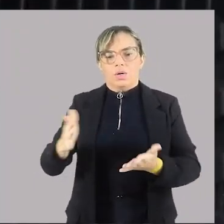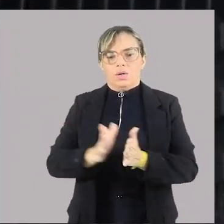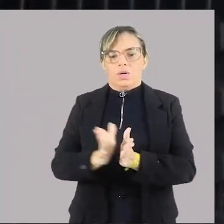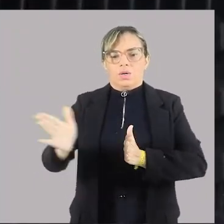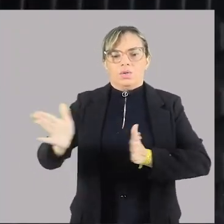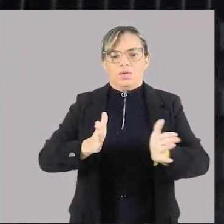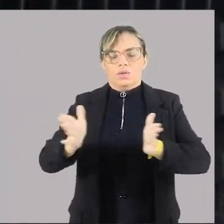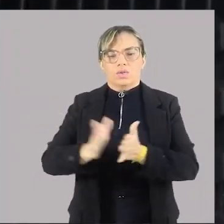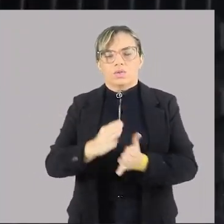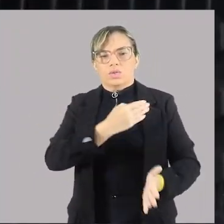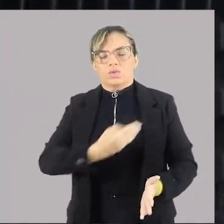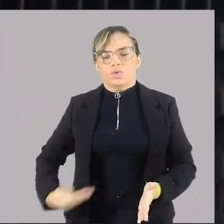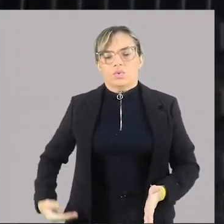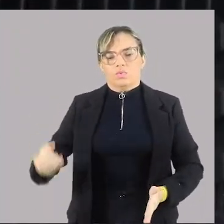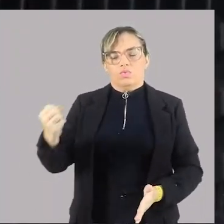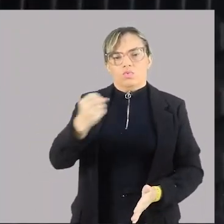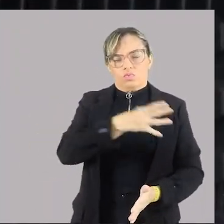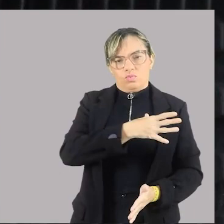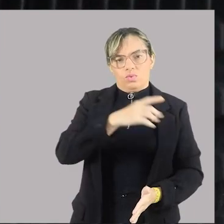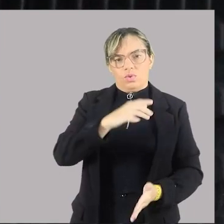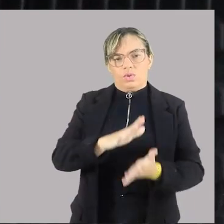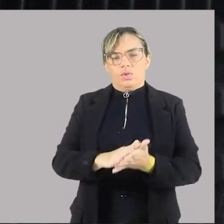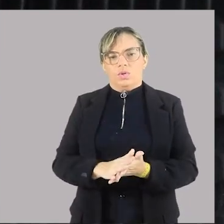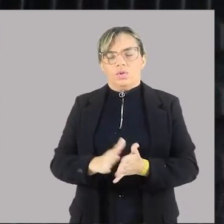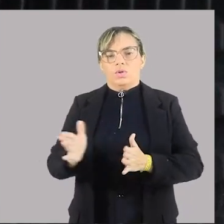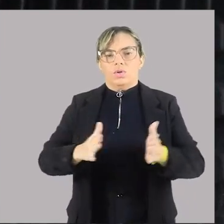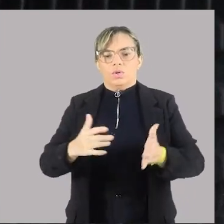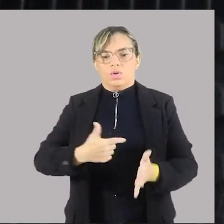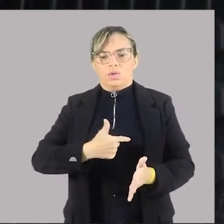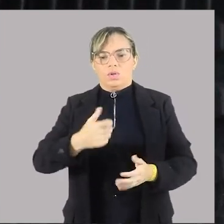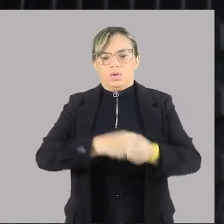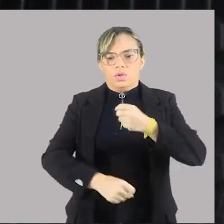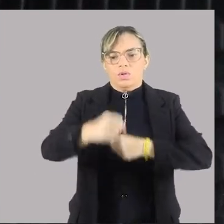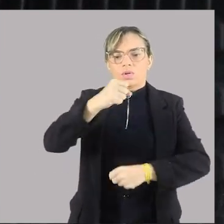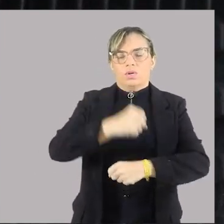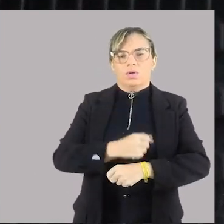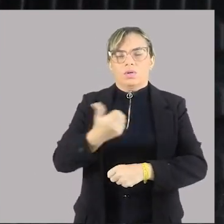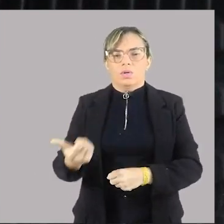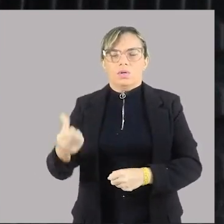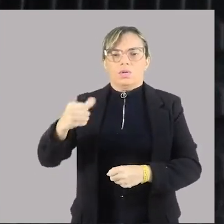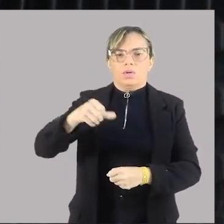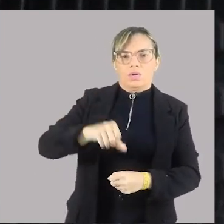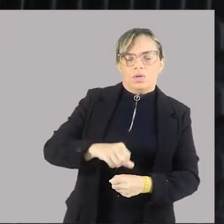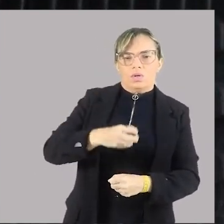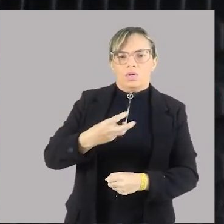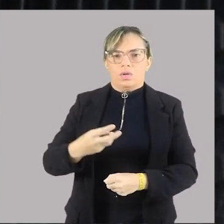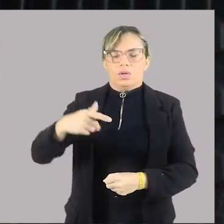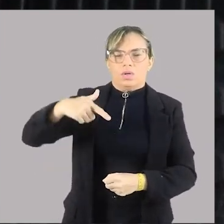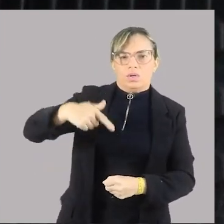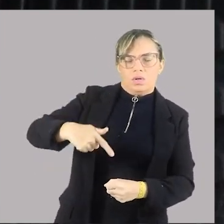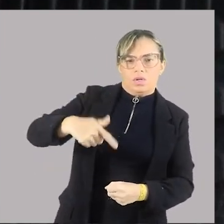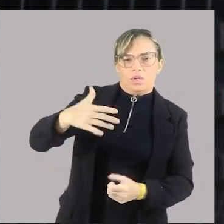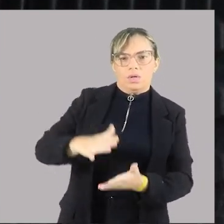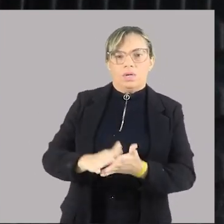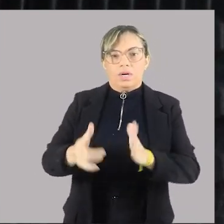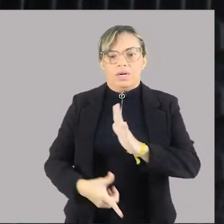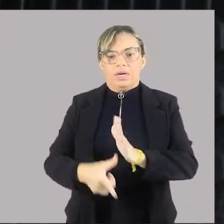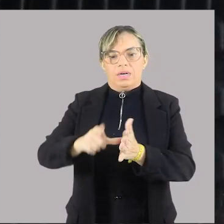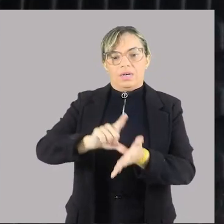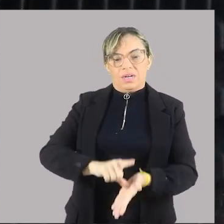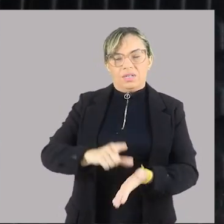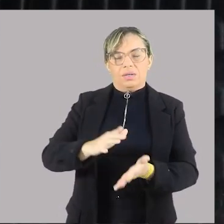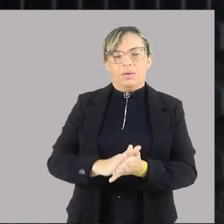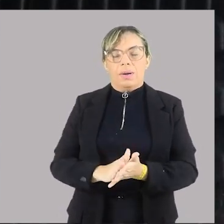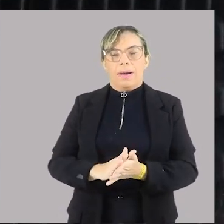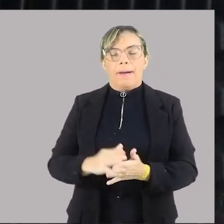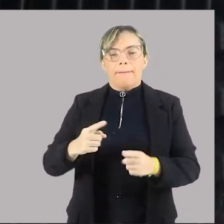durante a ditadura, durante o Estado Novo, que foi instalado a partir de 37. Então, é durante o Estado Novo, a Justiça do Trabalho é criado antes, mas é